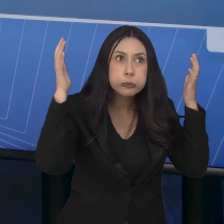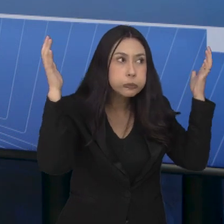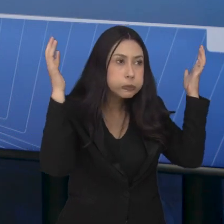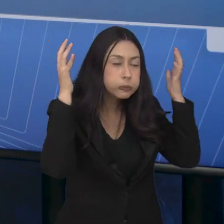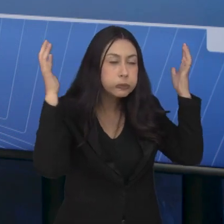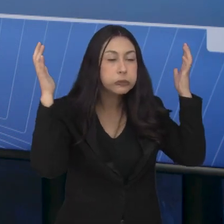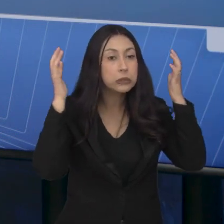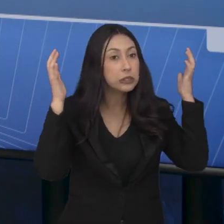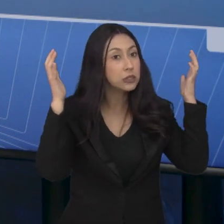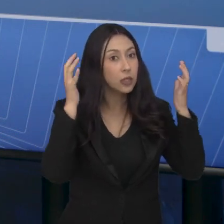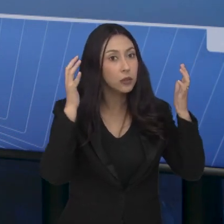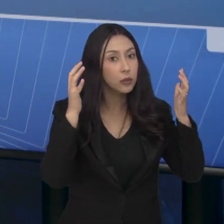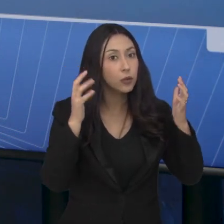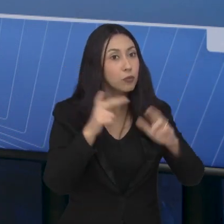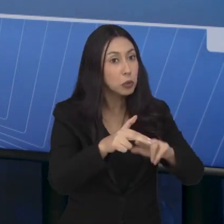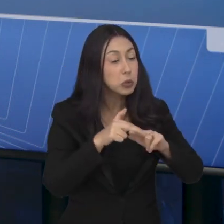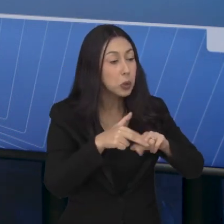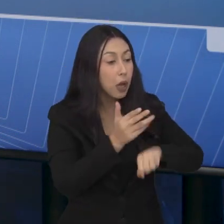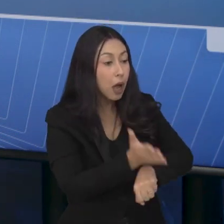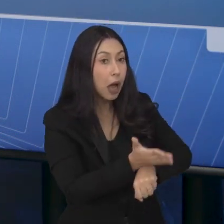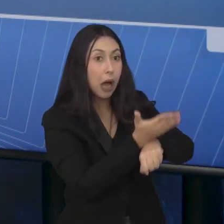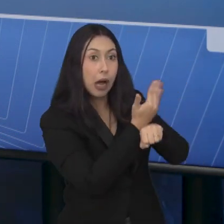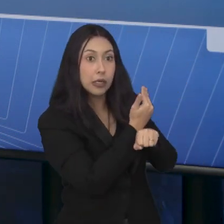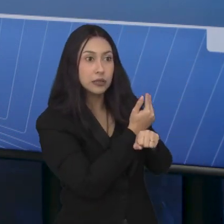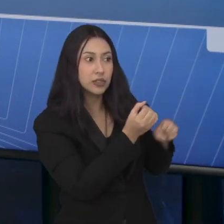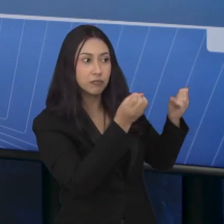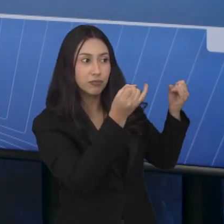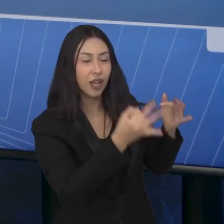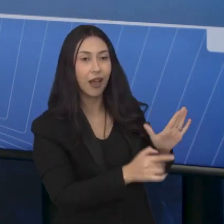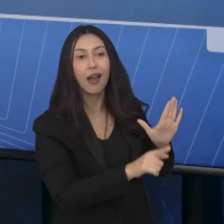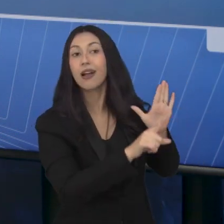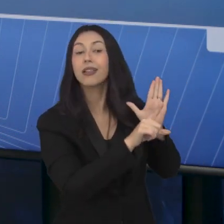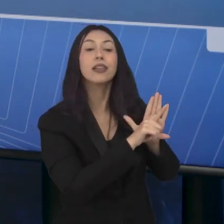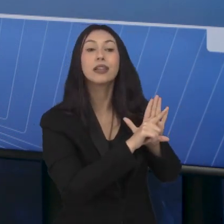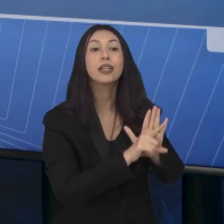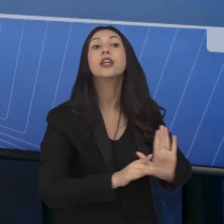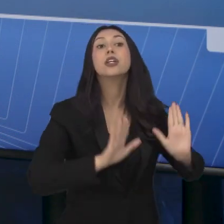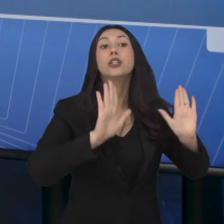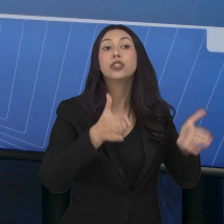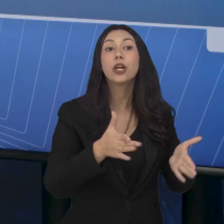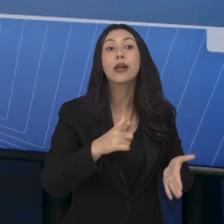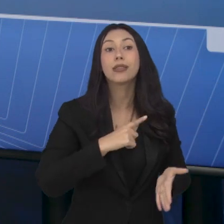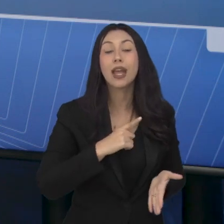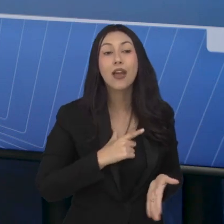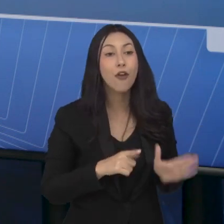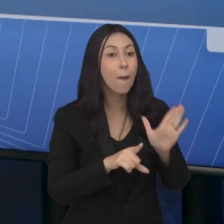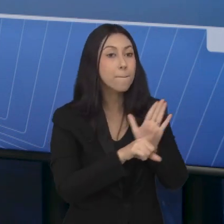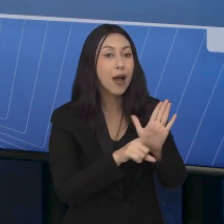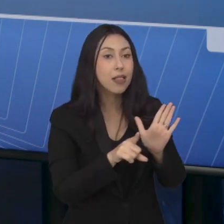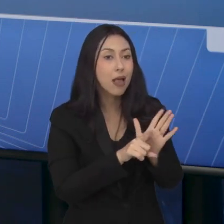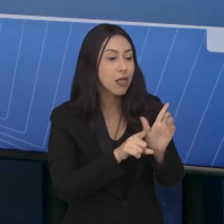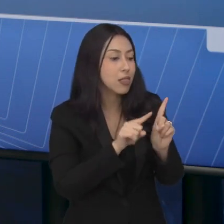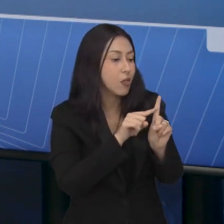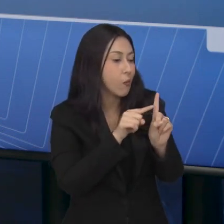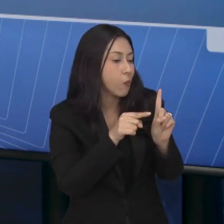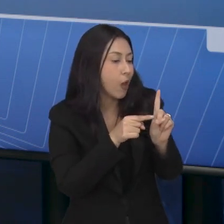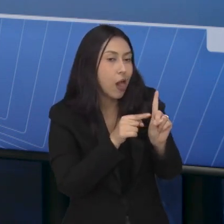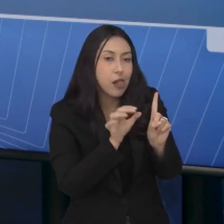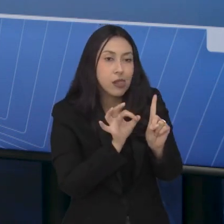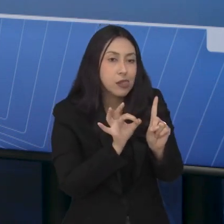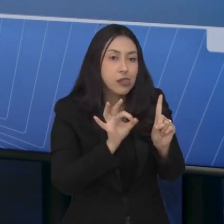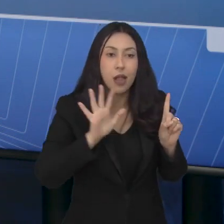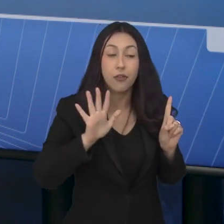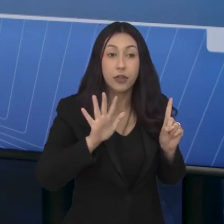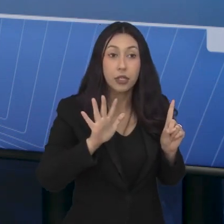que existia na época, né? Então, antes da gente falar da Lei Áurea, já teve uma lei, que foi a Lei do Ventre Livre, onde falavam que crianças,